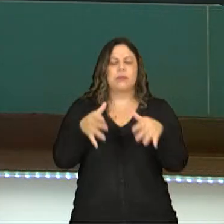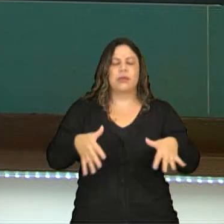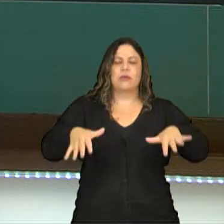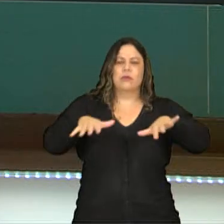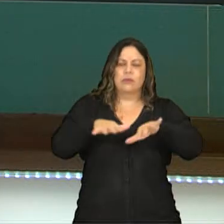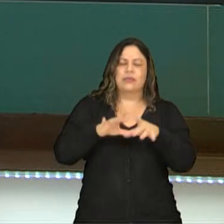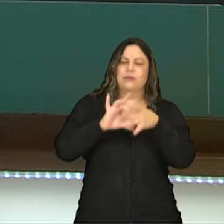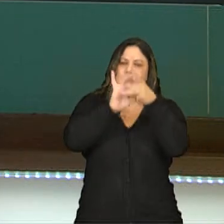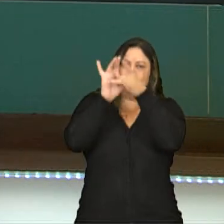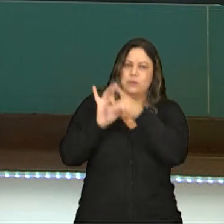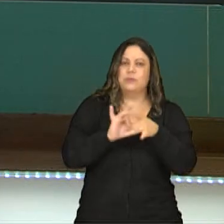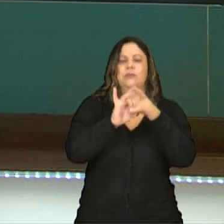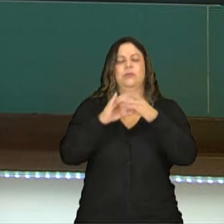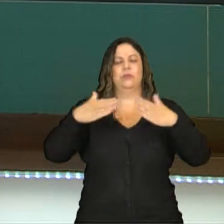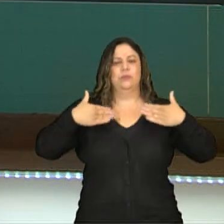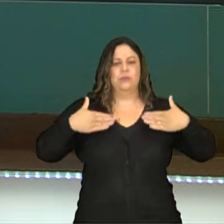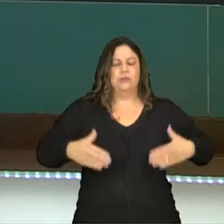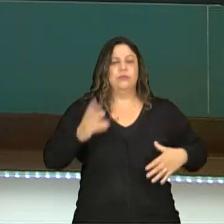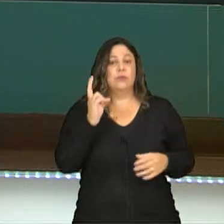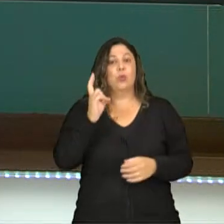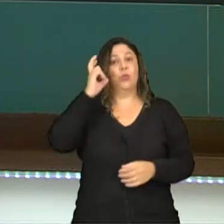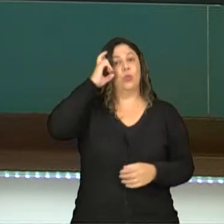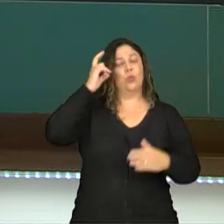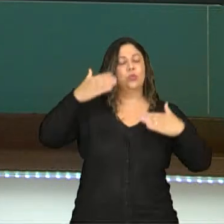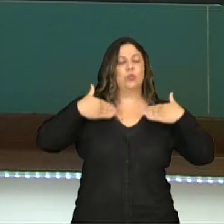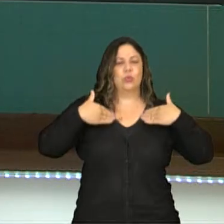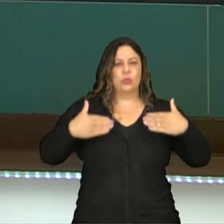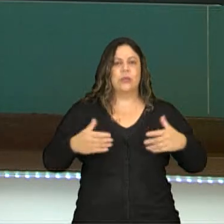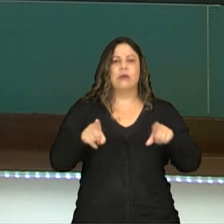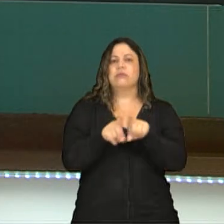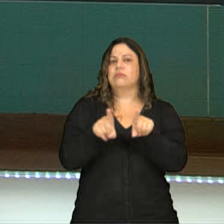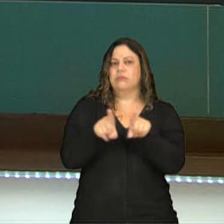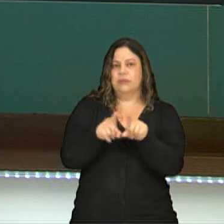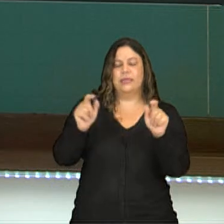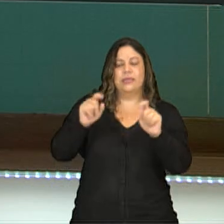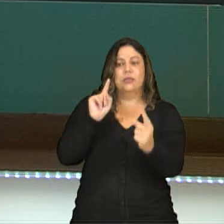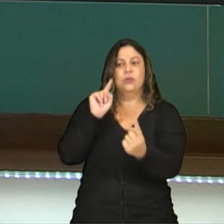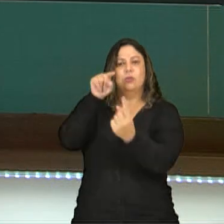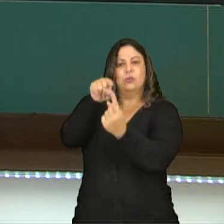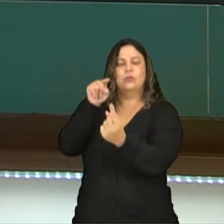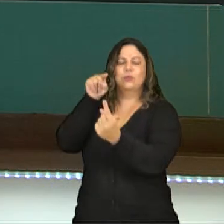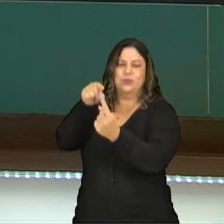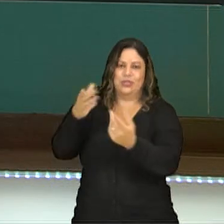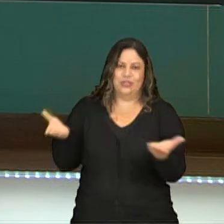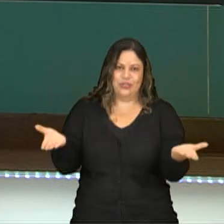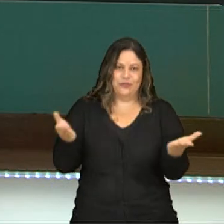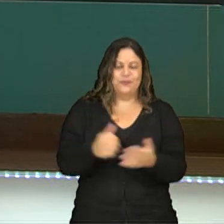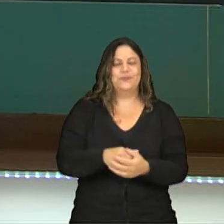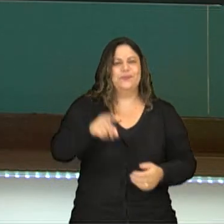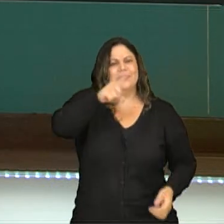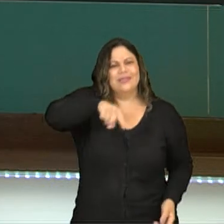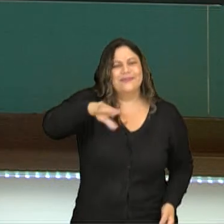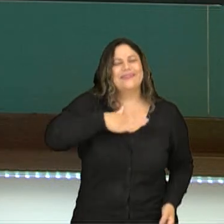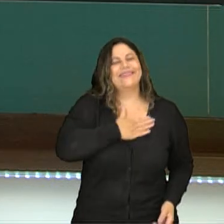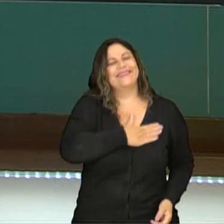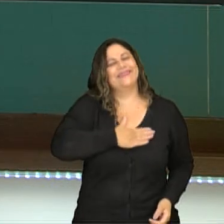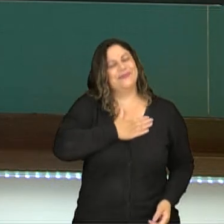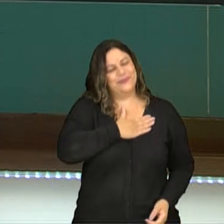movimento corporal, cultural e corporal, e também dos objetivos. Eu espero que vocês tenham